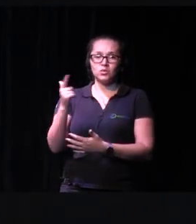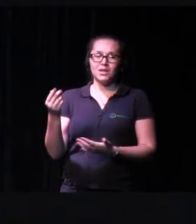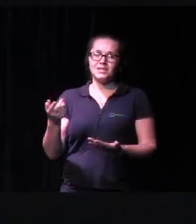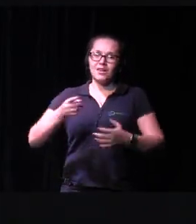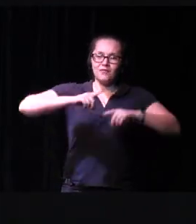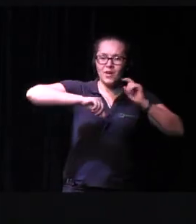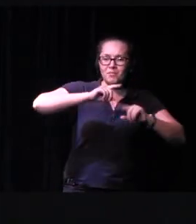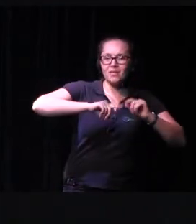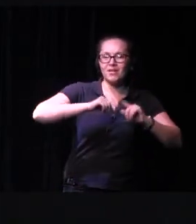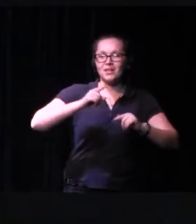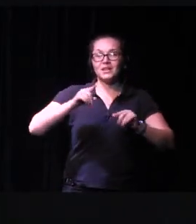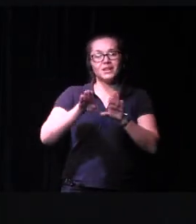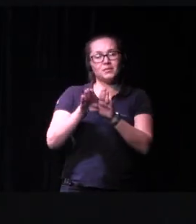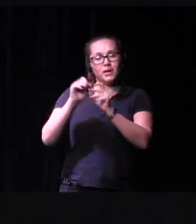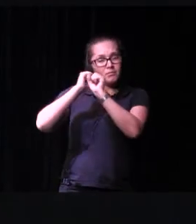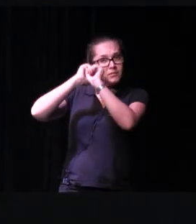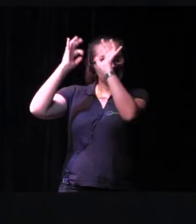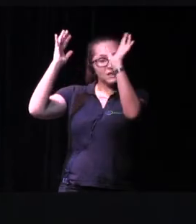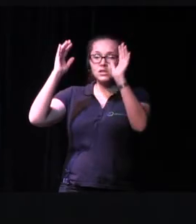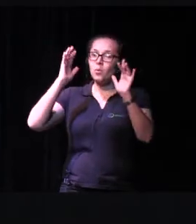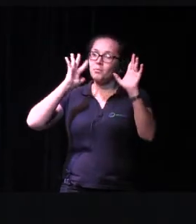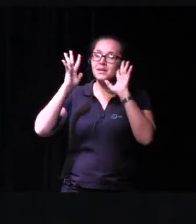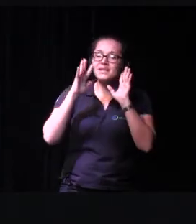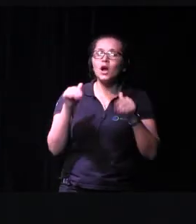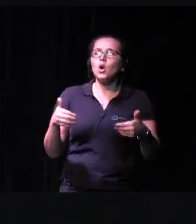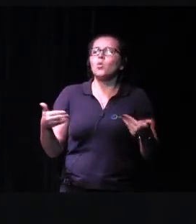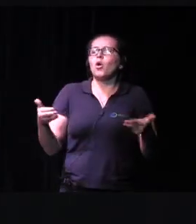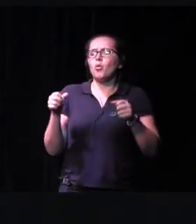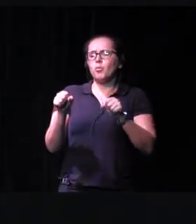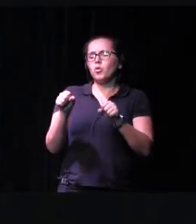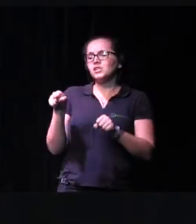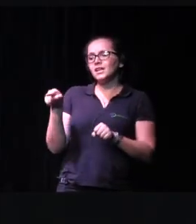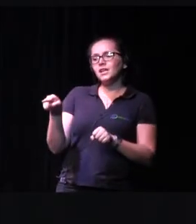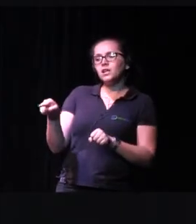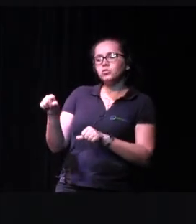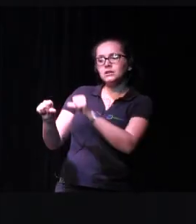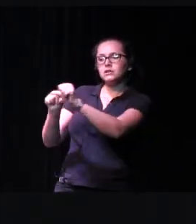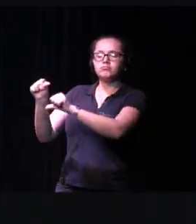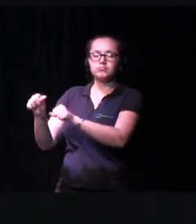ferramentas nem a imaginação para pensar em que se pode tornar aquilo.